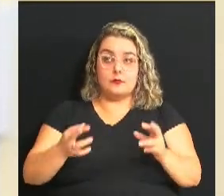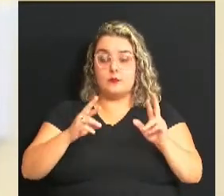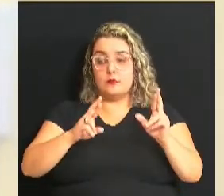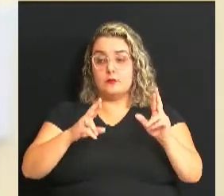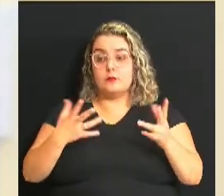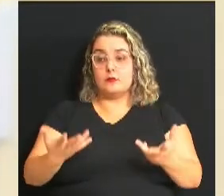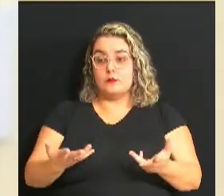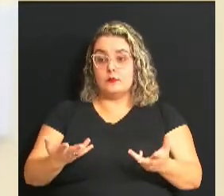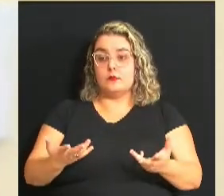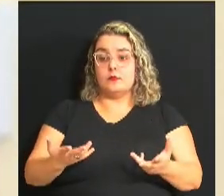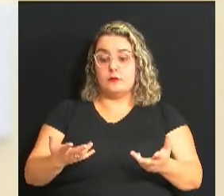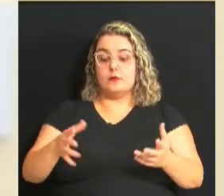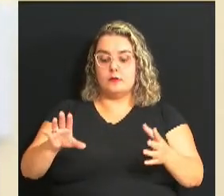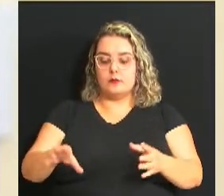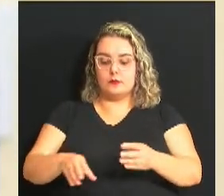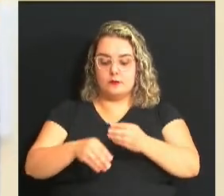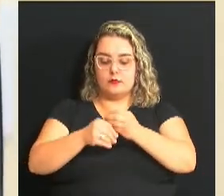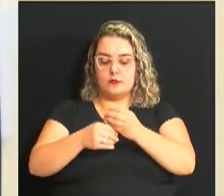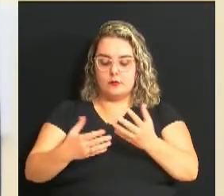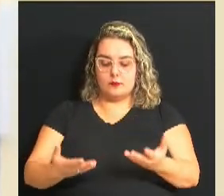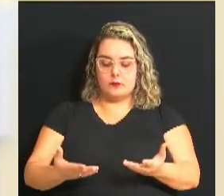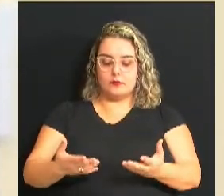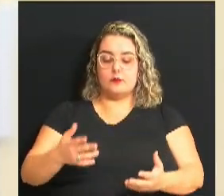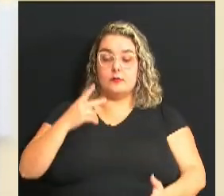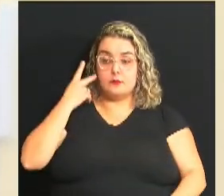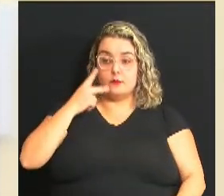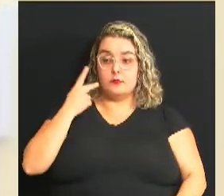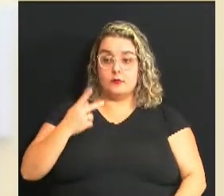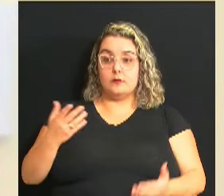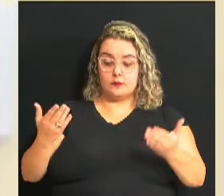ser incorporado dentro da política que hoje a gente